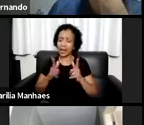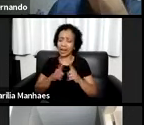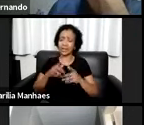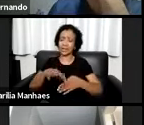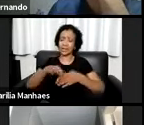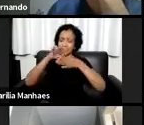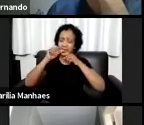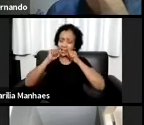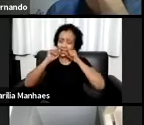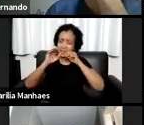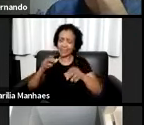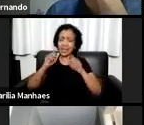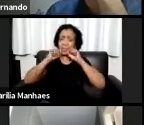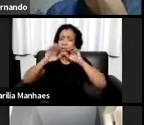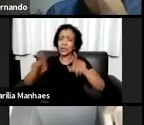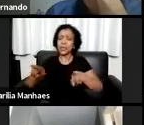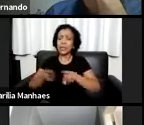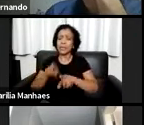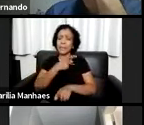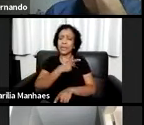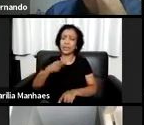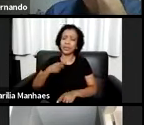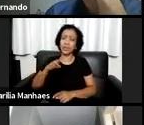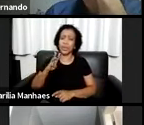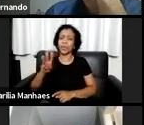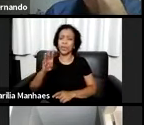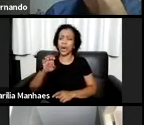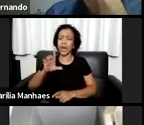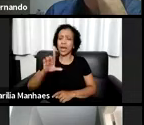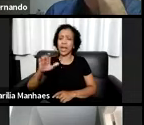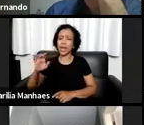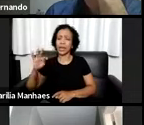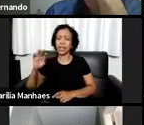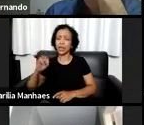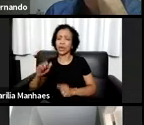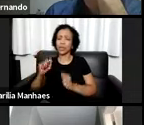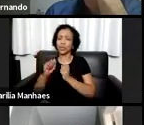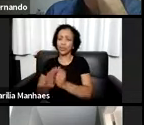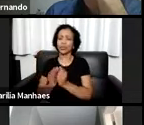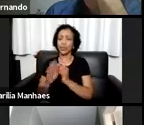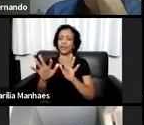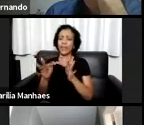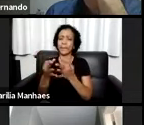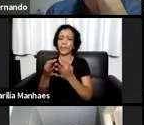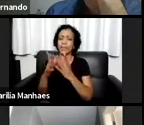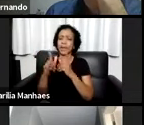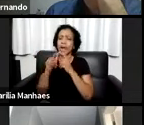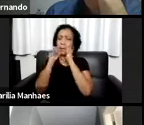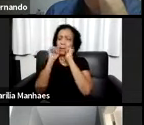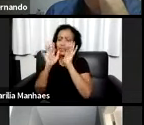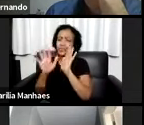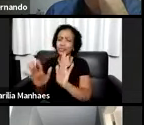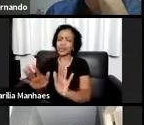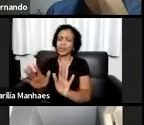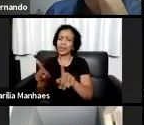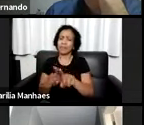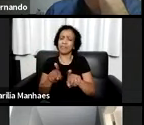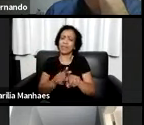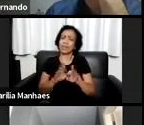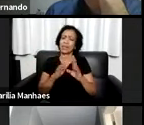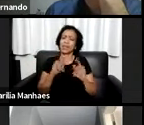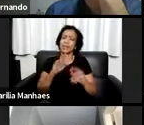do Paraíso, junto da sua família, sua igreja operosa. Abençoa, Senhor, a Igreja Batista Vila União, que